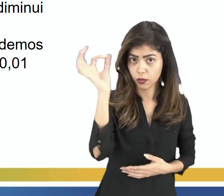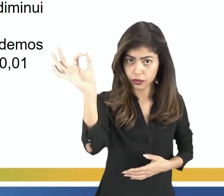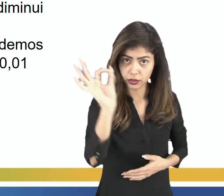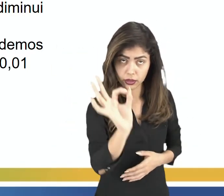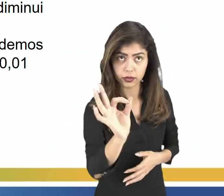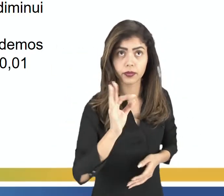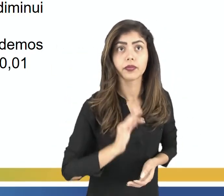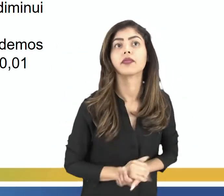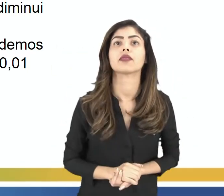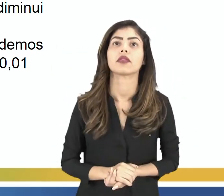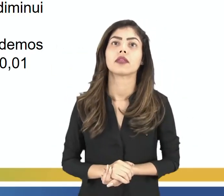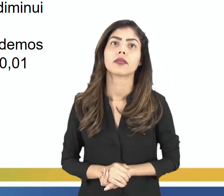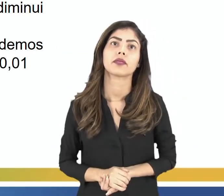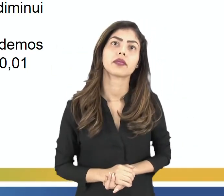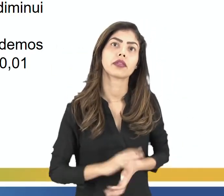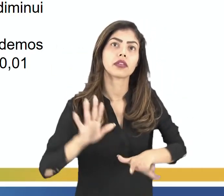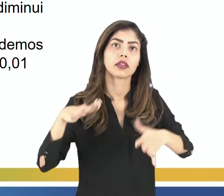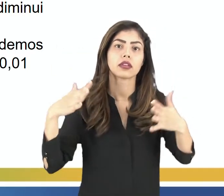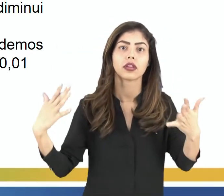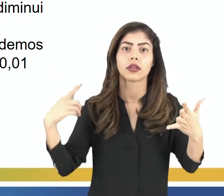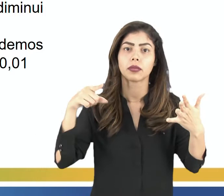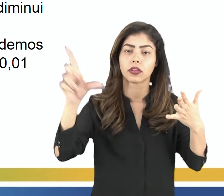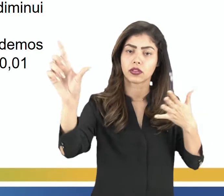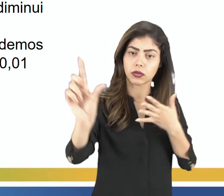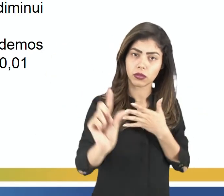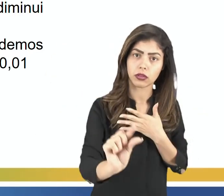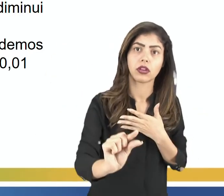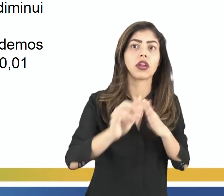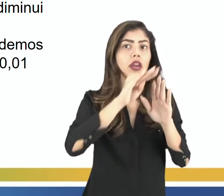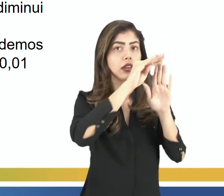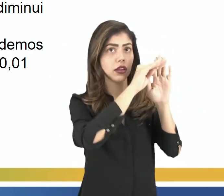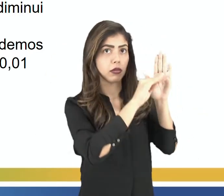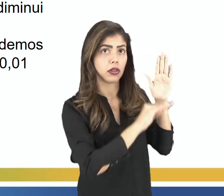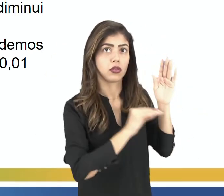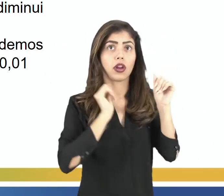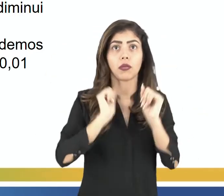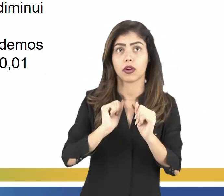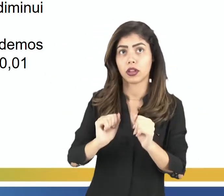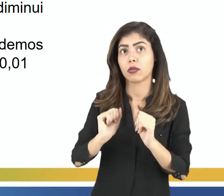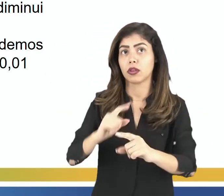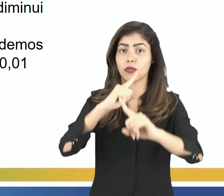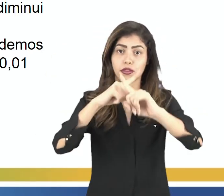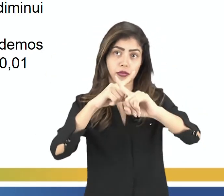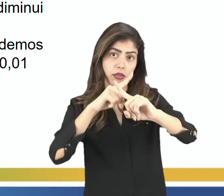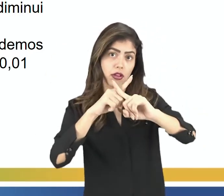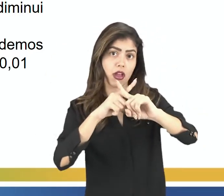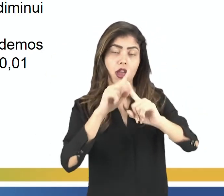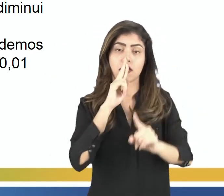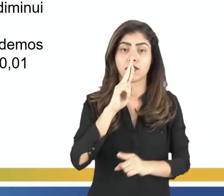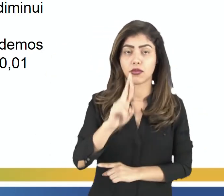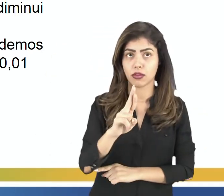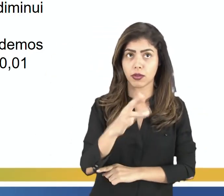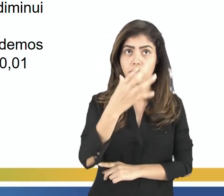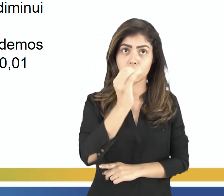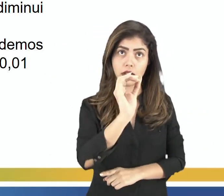1%. Então, para calcular a redução da temperatura, podemos multiplicar seu valor por